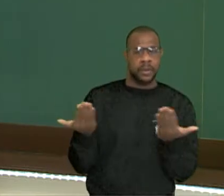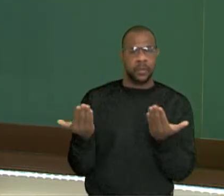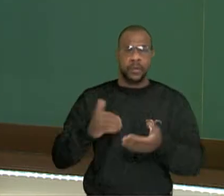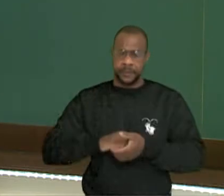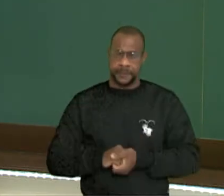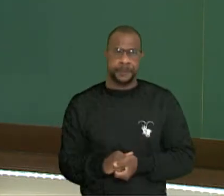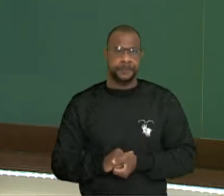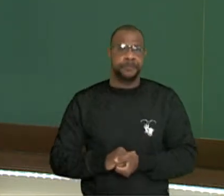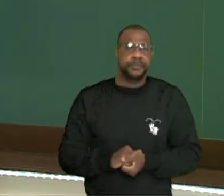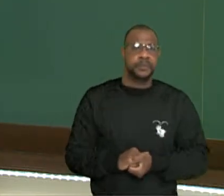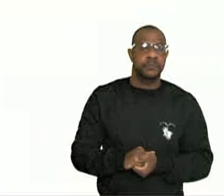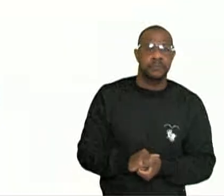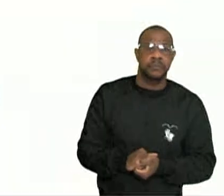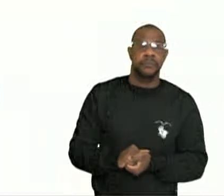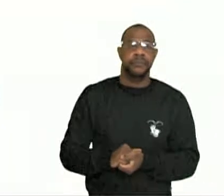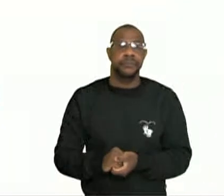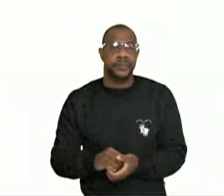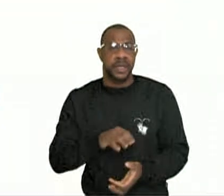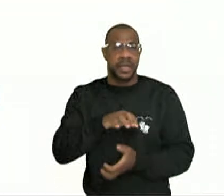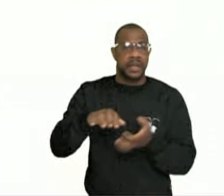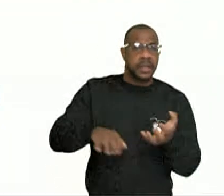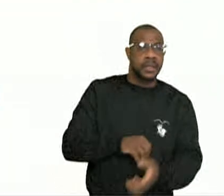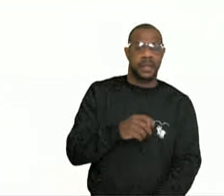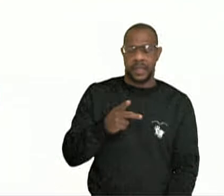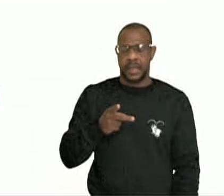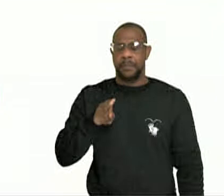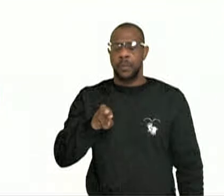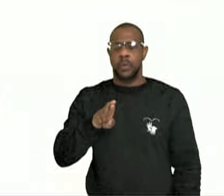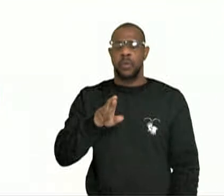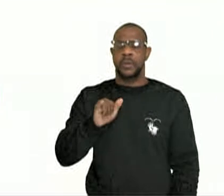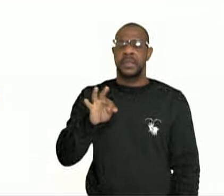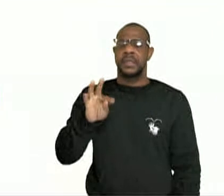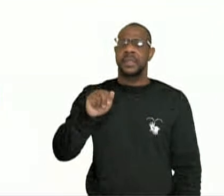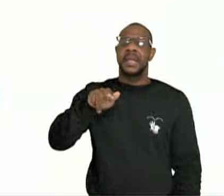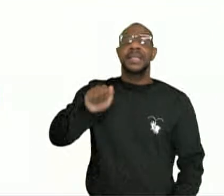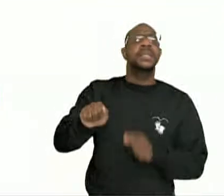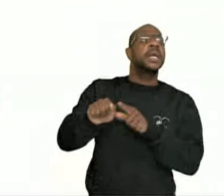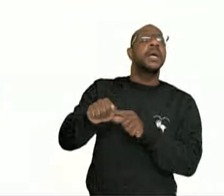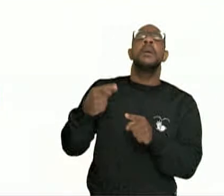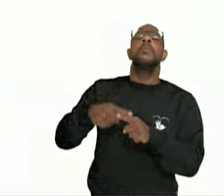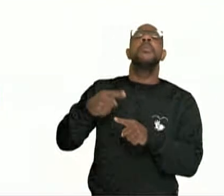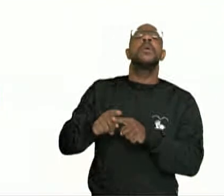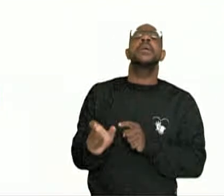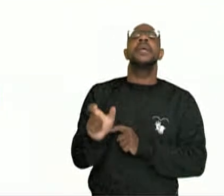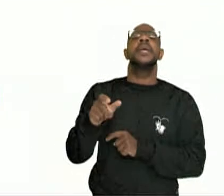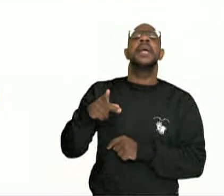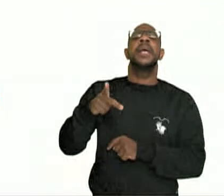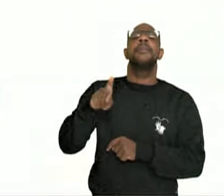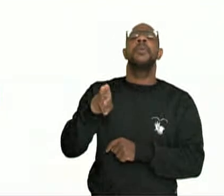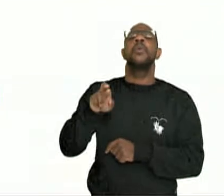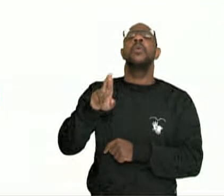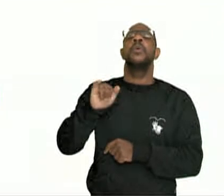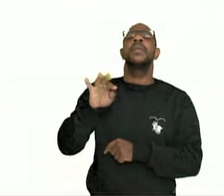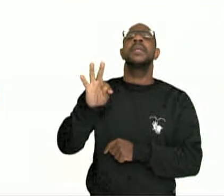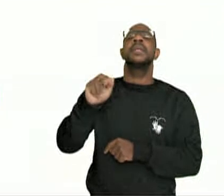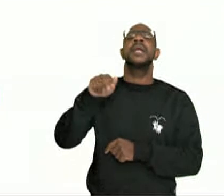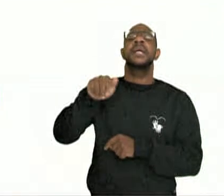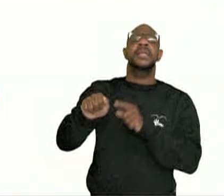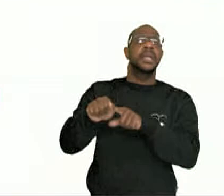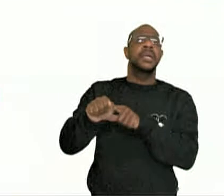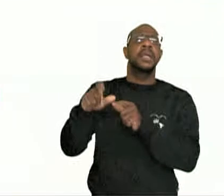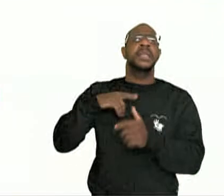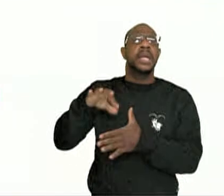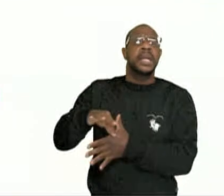vamos junto aqui, né? Revolução Puritana. Por que Revolução Puritana, né? Quem lidera